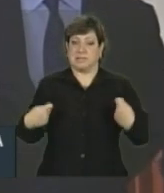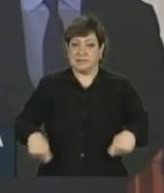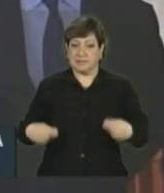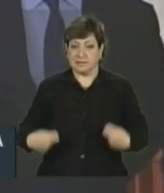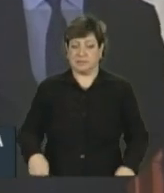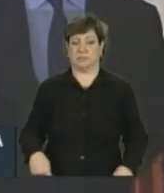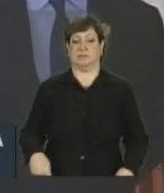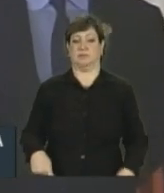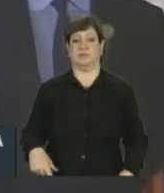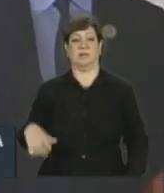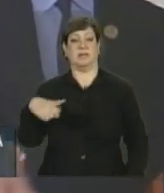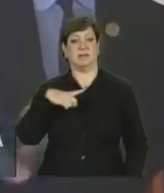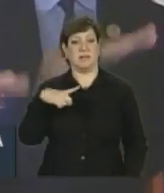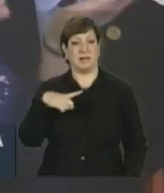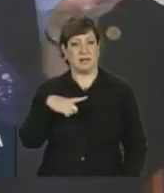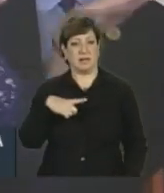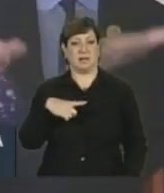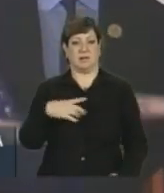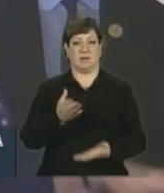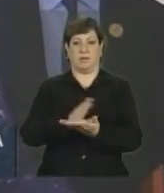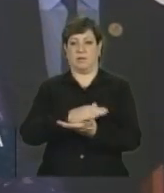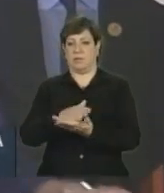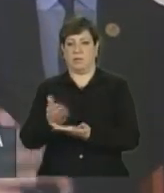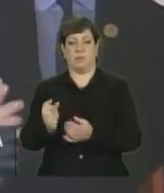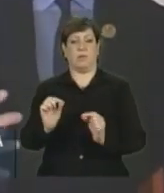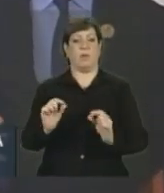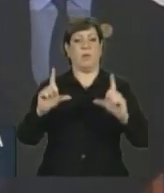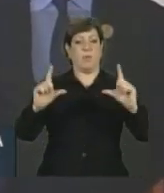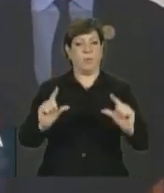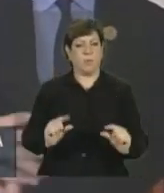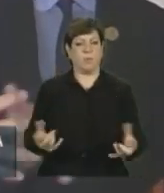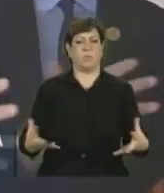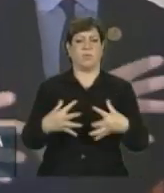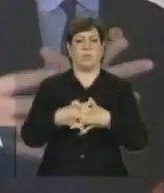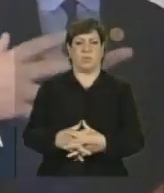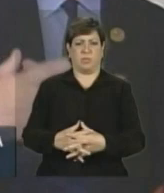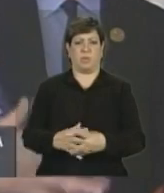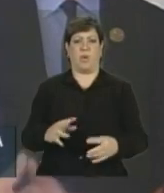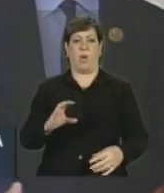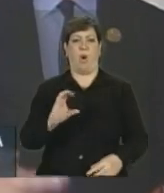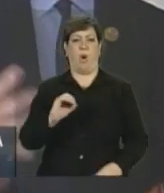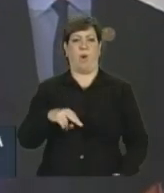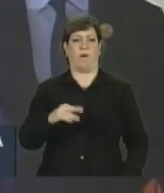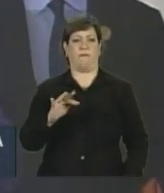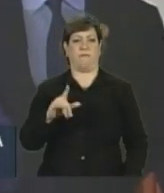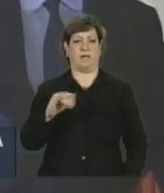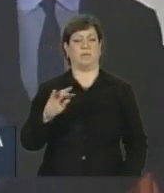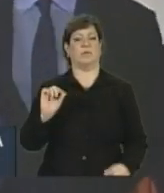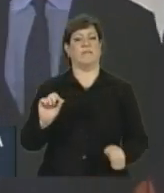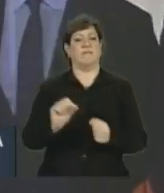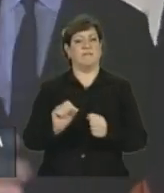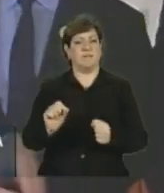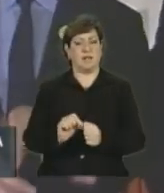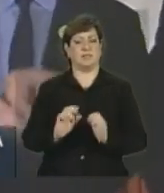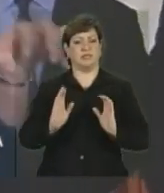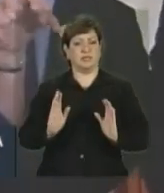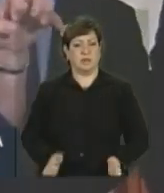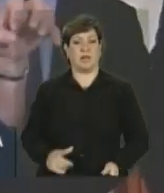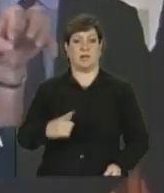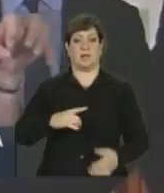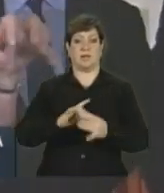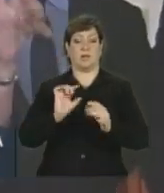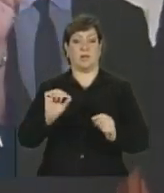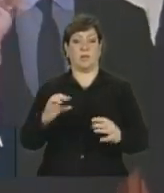haja, de parte a parte, uma redução do conflito e se estabeleça um diálogo para permitir que,